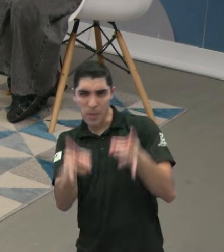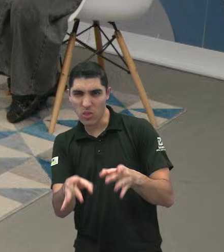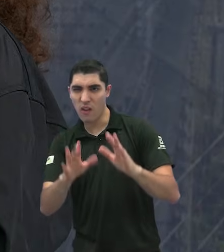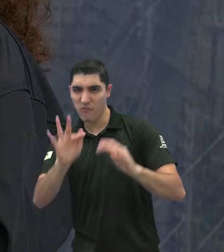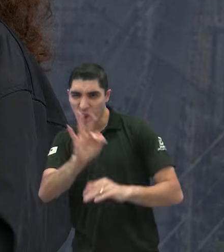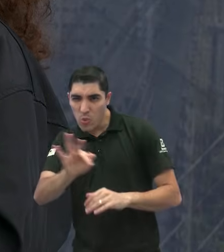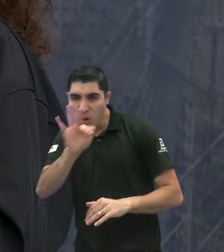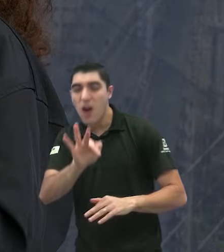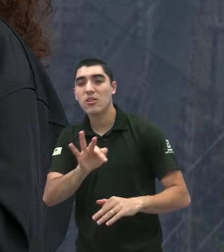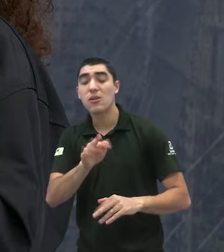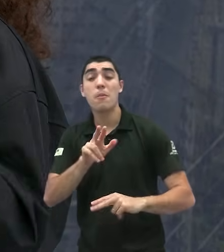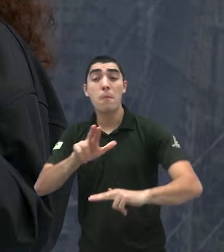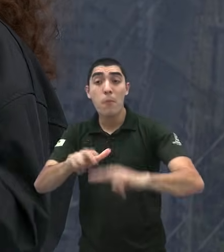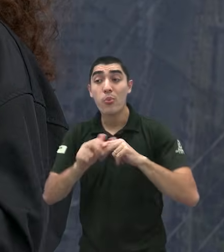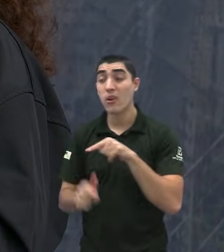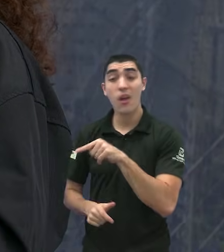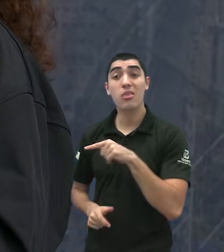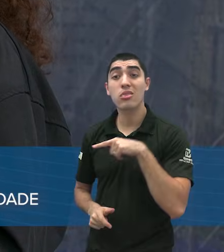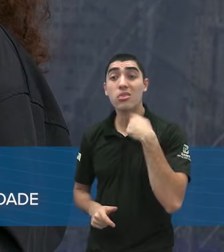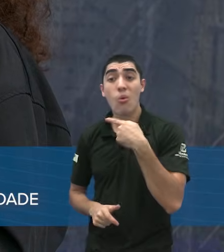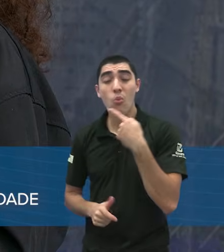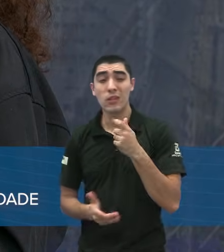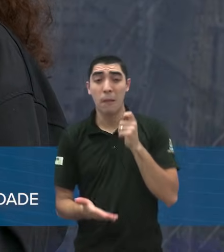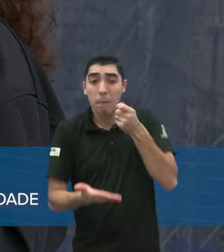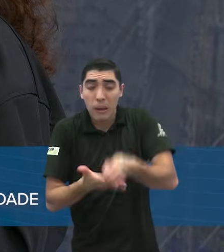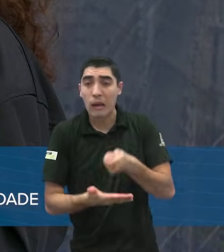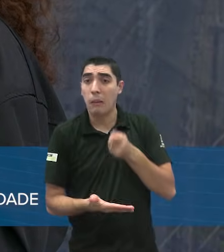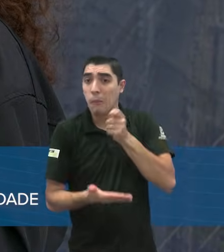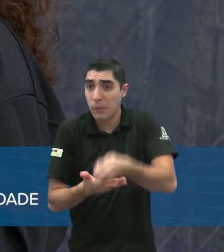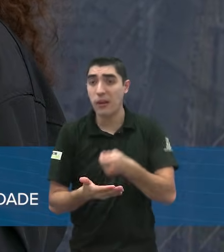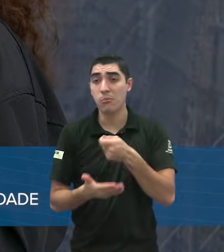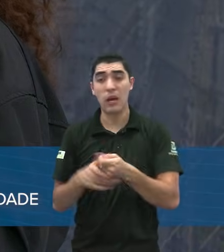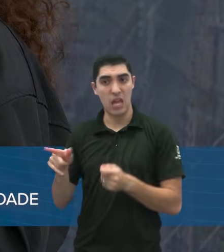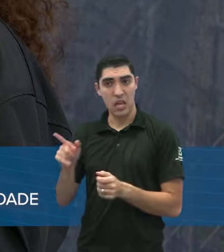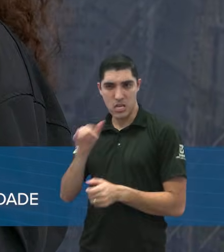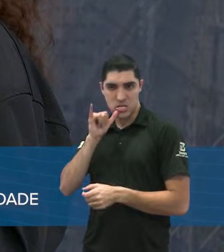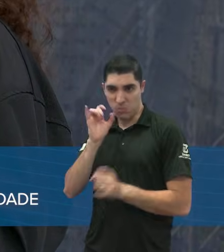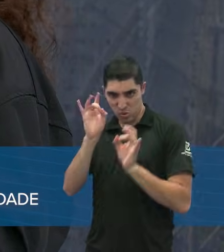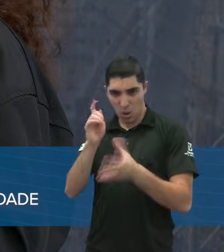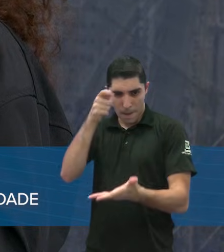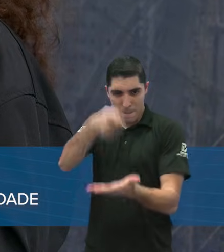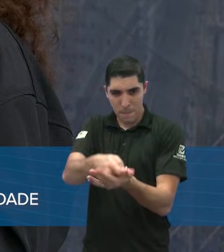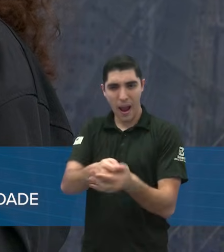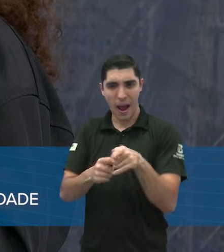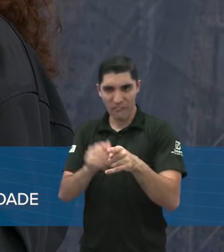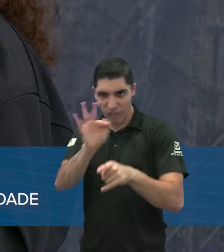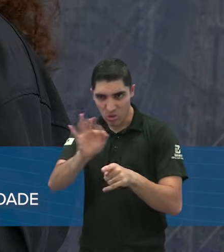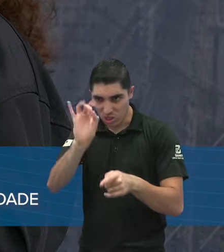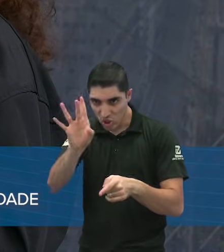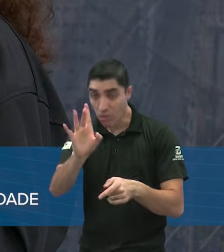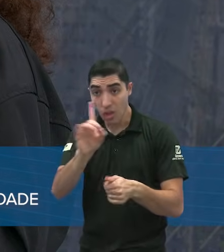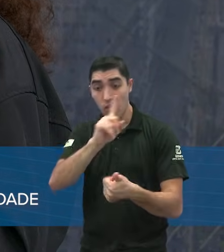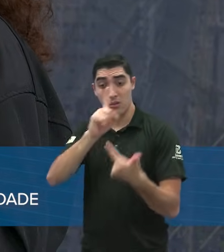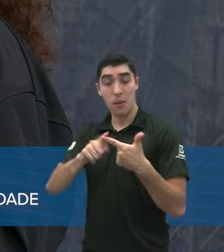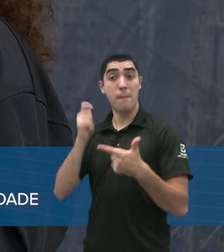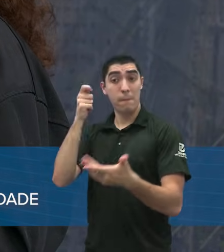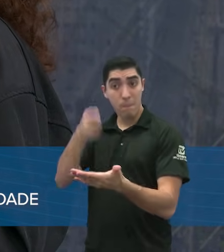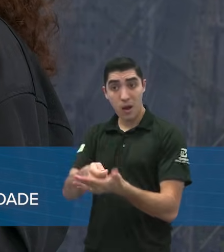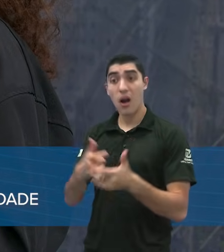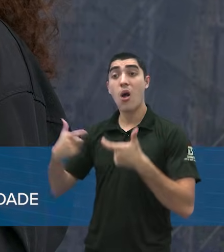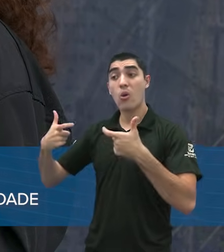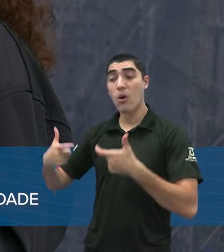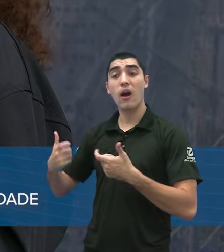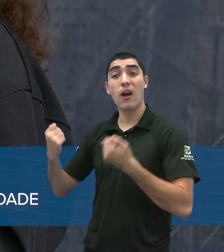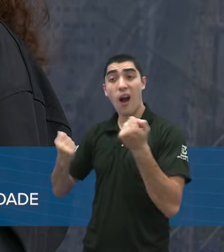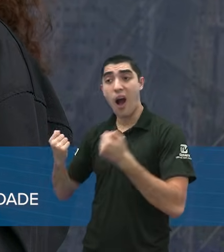a questão de se manter dentro da faculdade. Você não tem o gasto só de deslocamento ou algo. A maioria das vezes você tem que